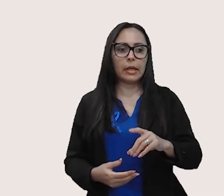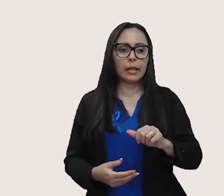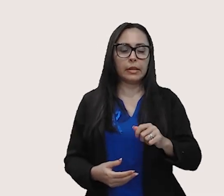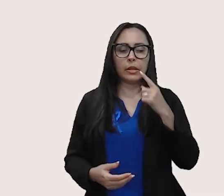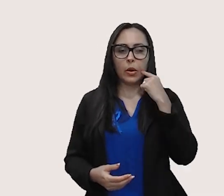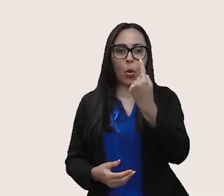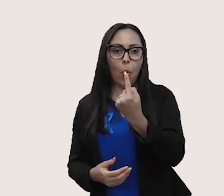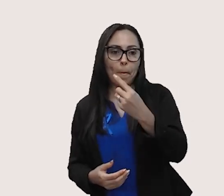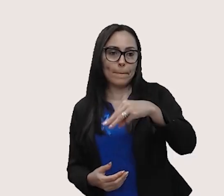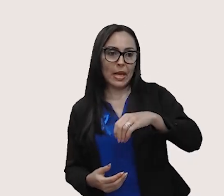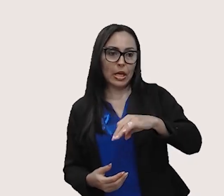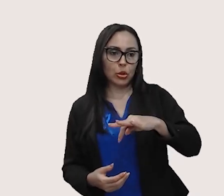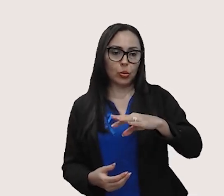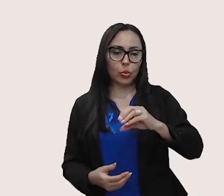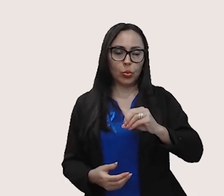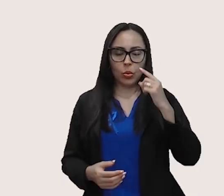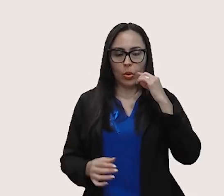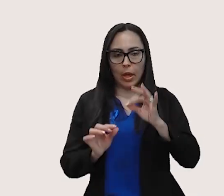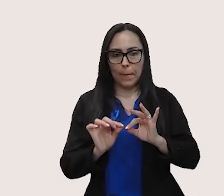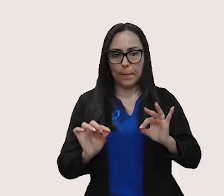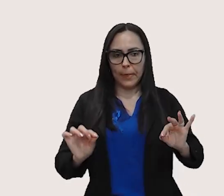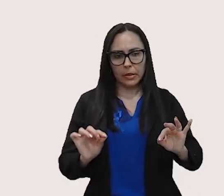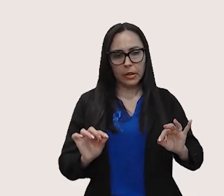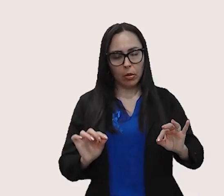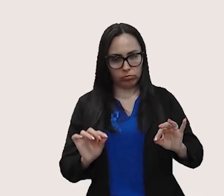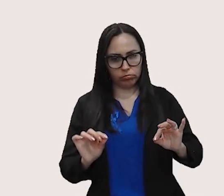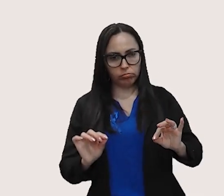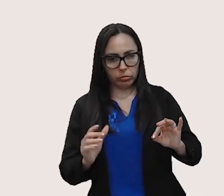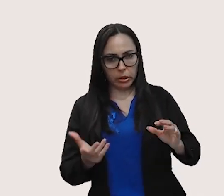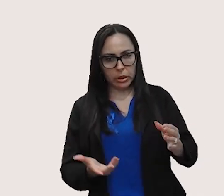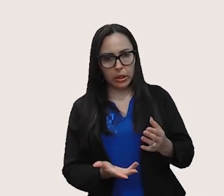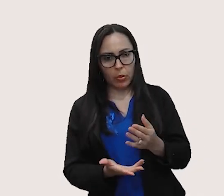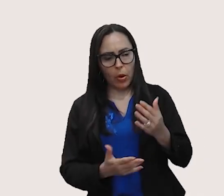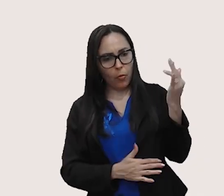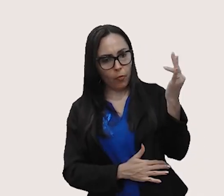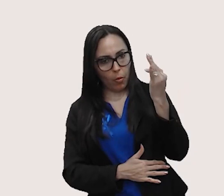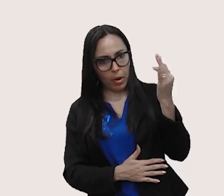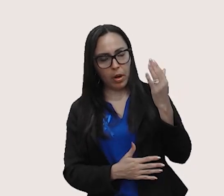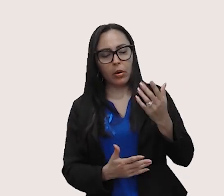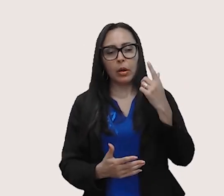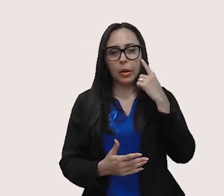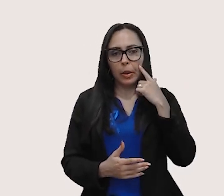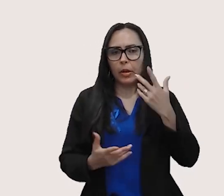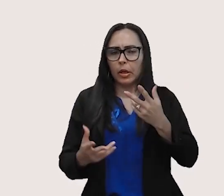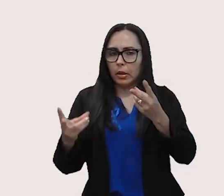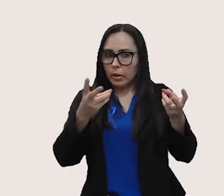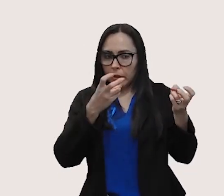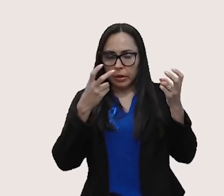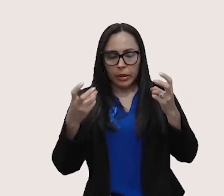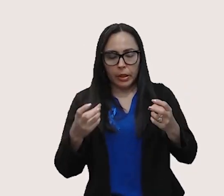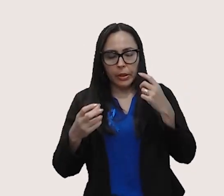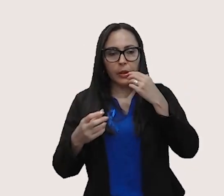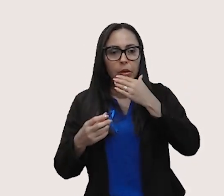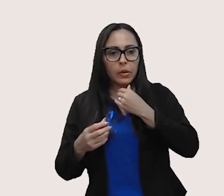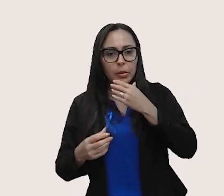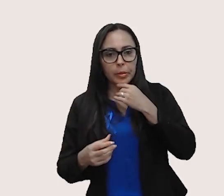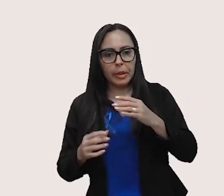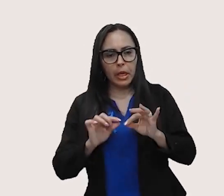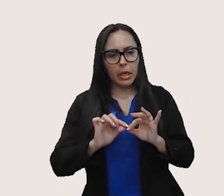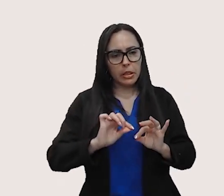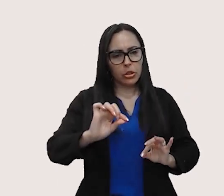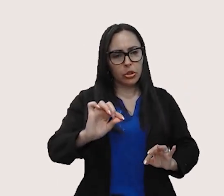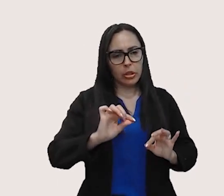é exatamente a unidade padrão para medir comprimento. Mas você percebe que desde que o homem media as distâncias